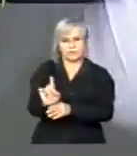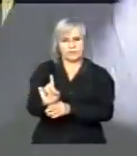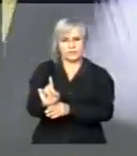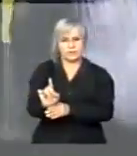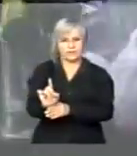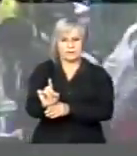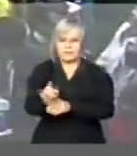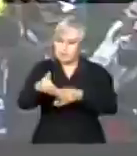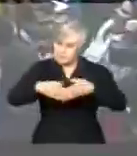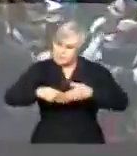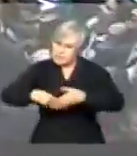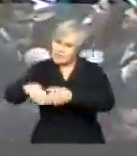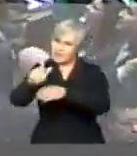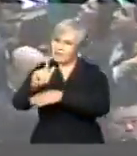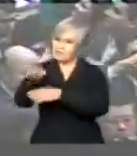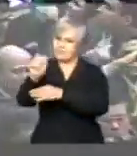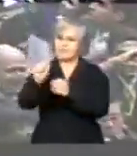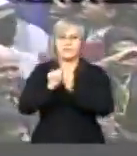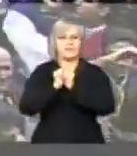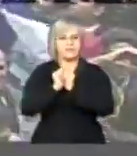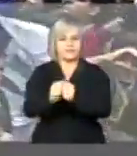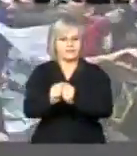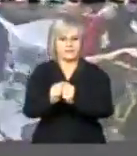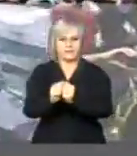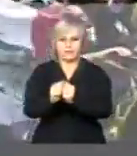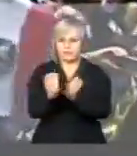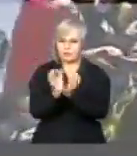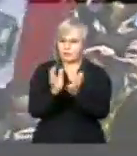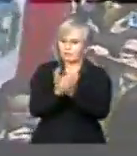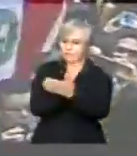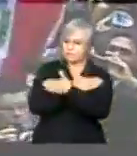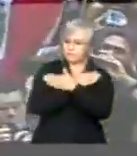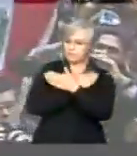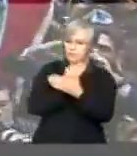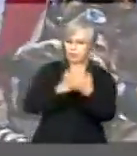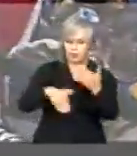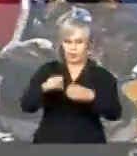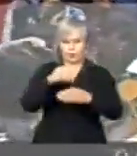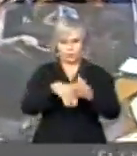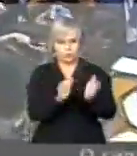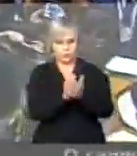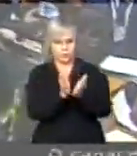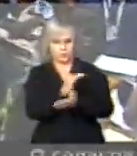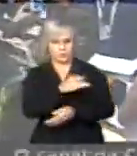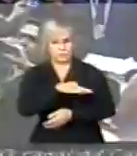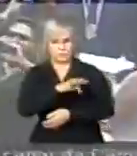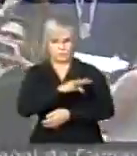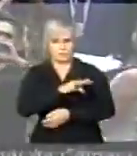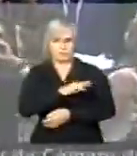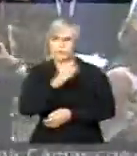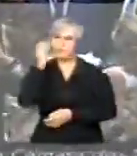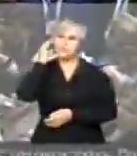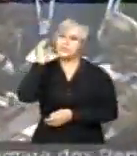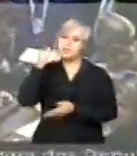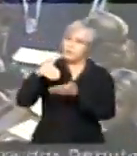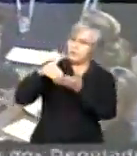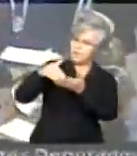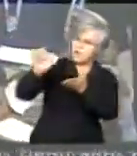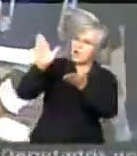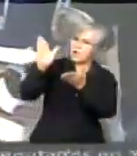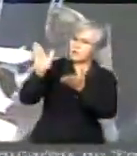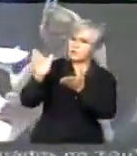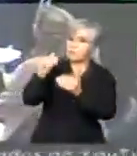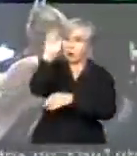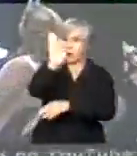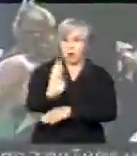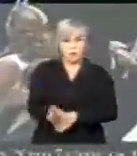E leve o Lula junto e os vagabundos do PT. Dilma vai embora que